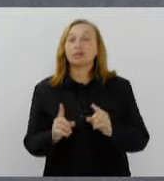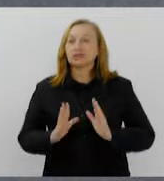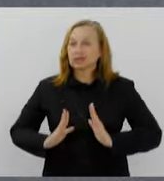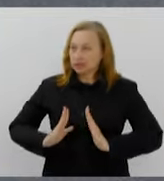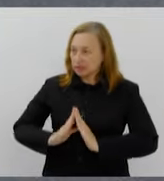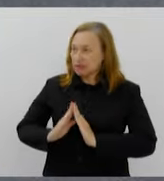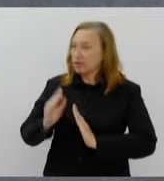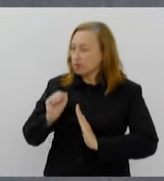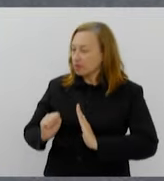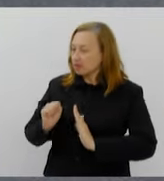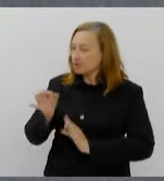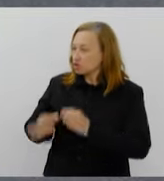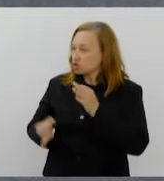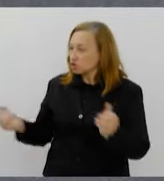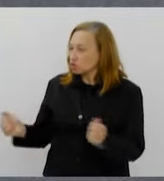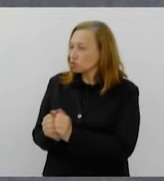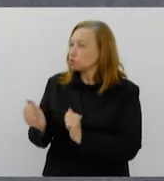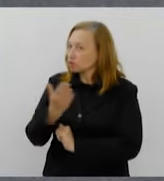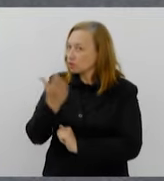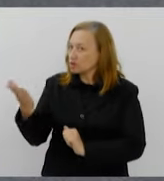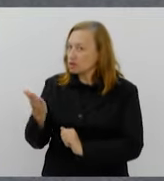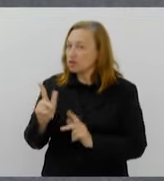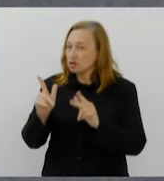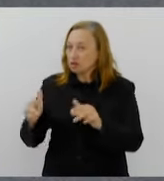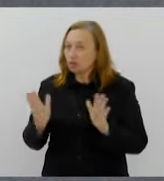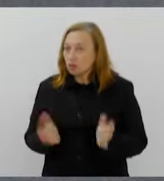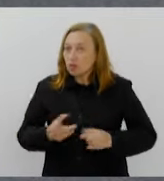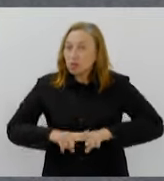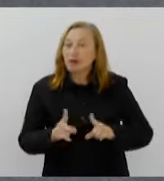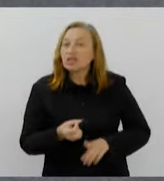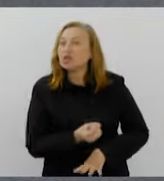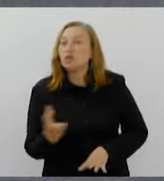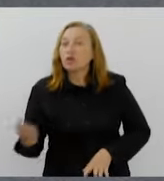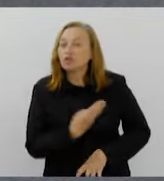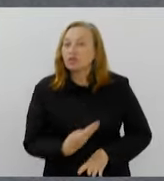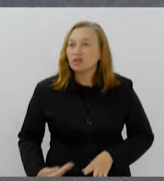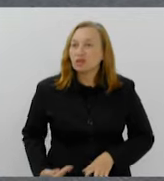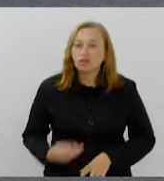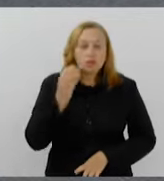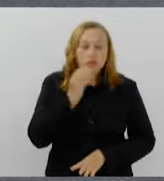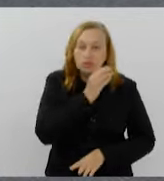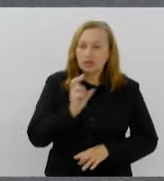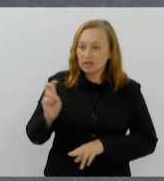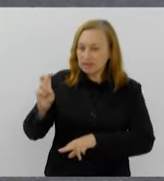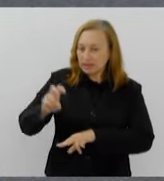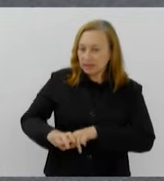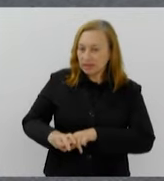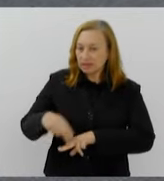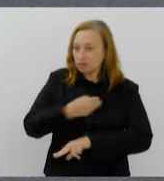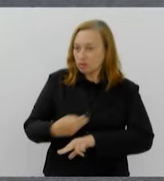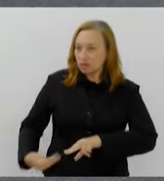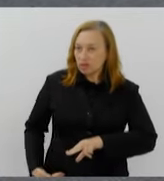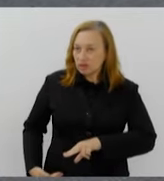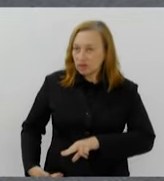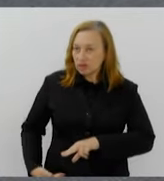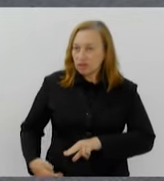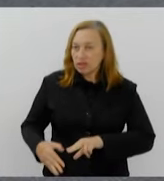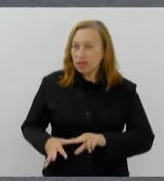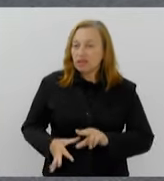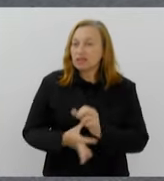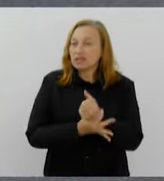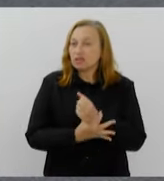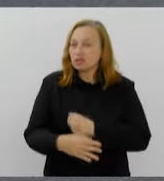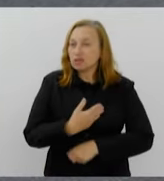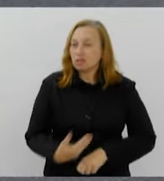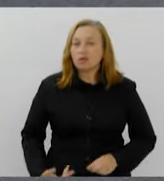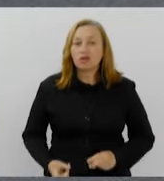pode fazer justiça ao lado de vocês como tá fazendo hoje mas enquanto o governador Claudio cach estiver sentado na cadeira de Governador a segurança pública vai